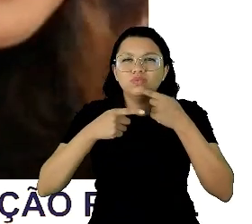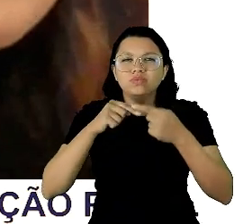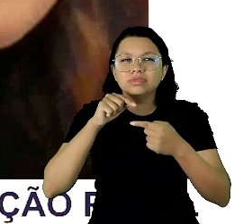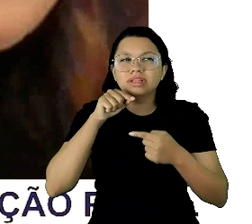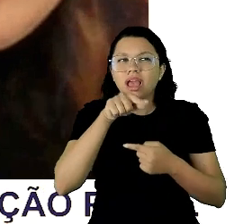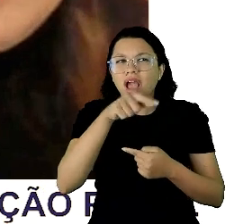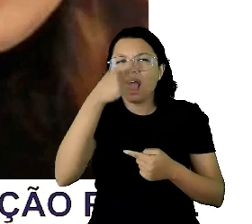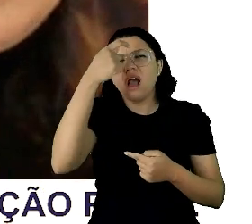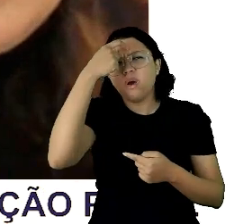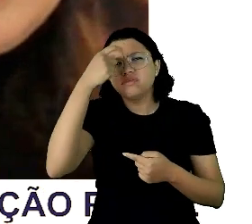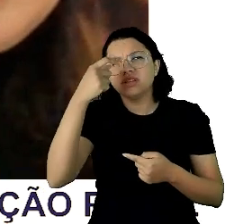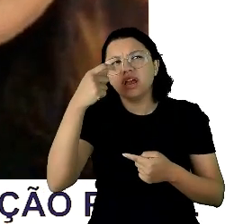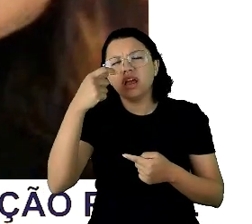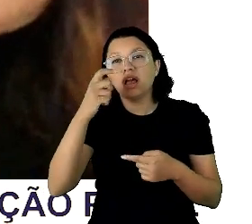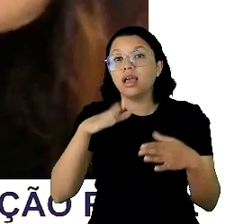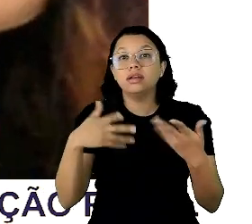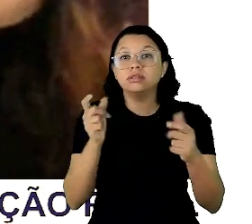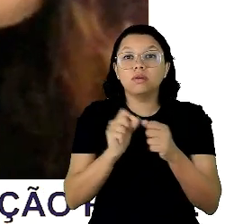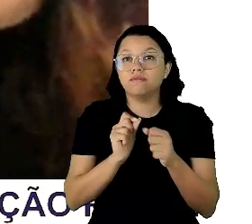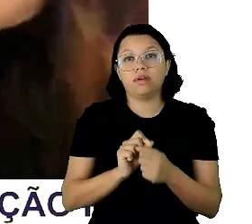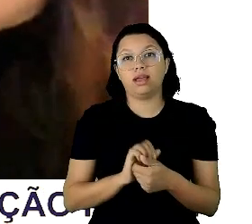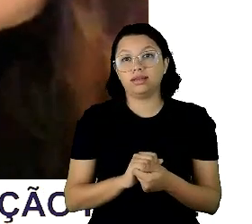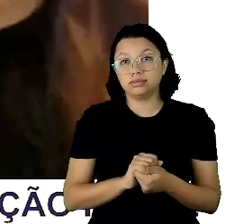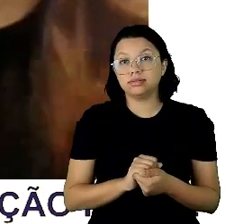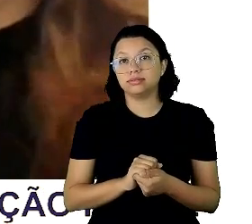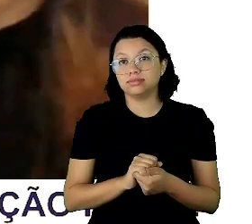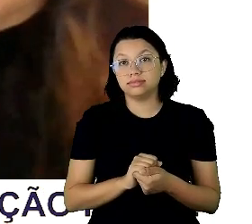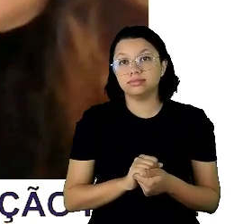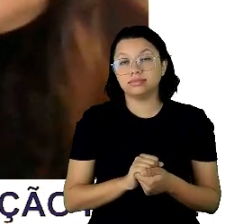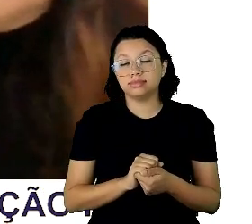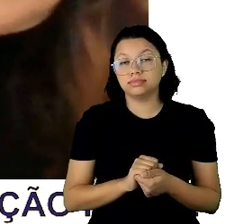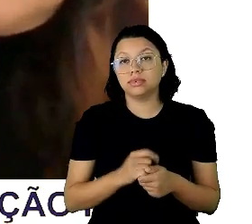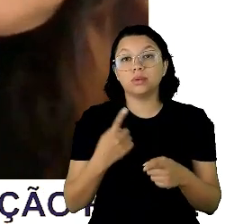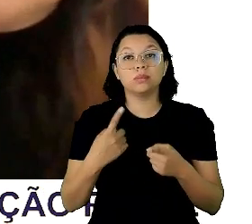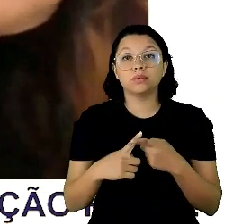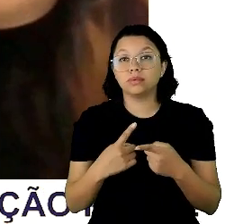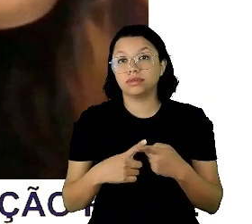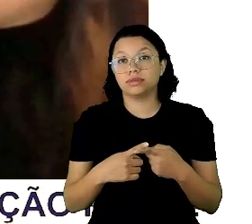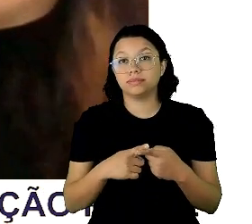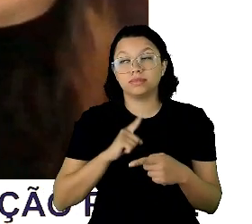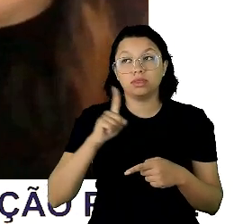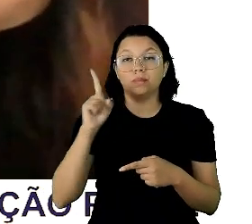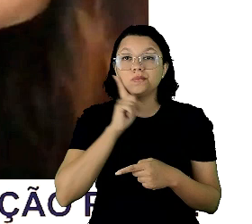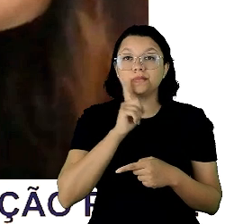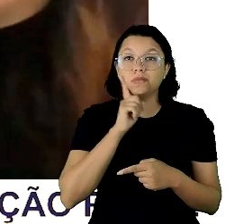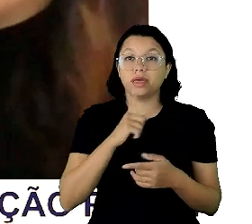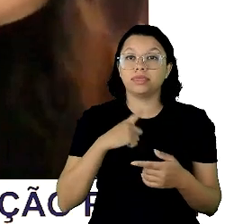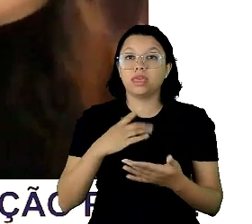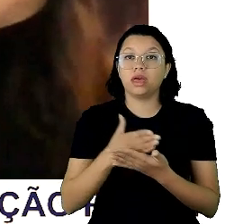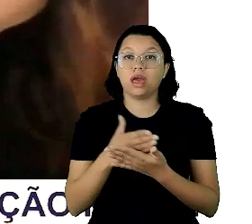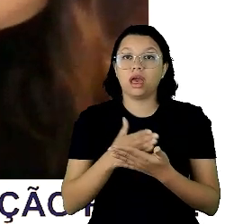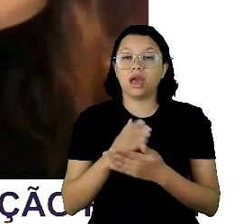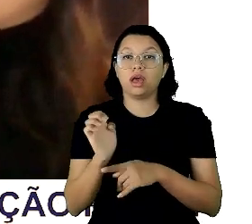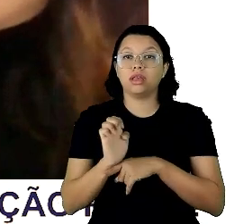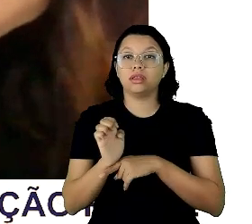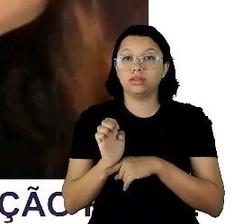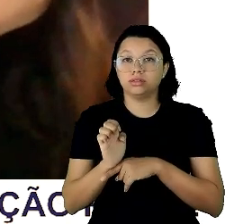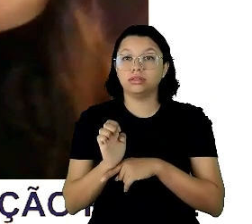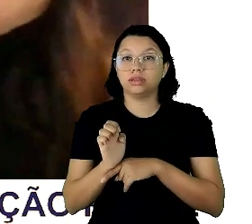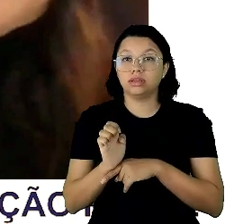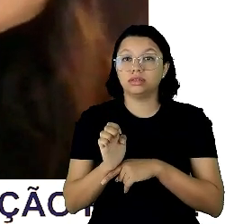na dúvida não faça. Porque eles estão, lá nos Estados Unidos, tem alguns estados que estão pregando o ônus da